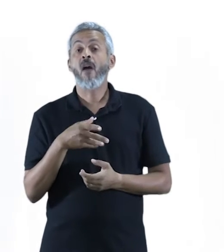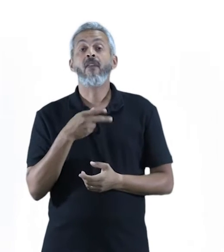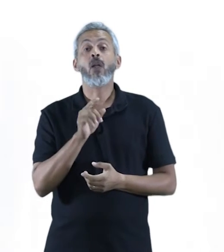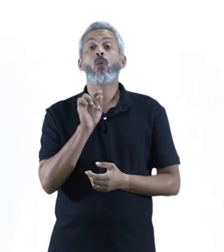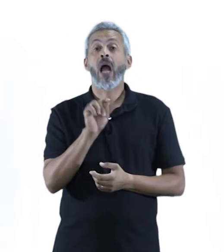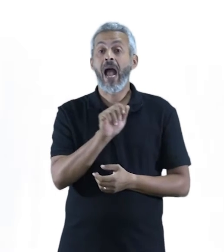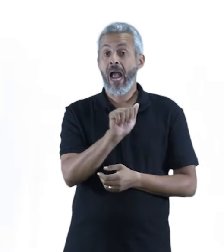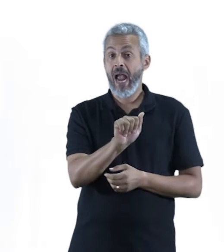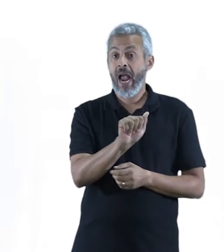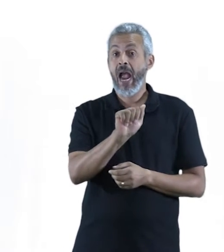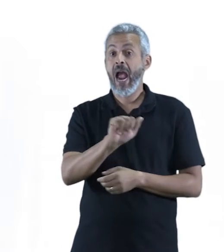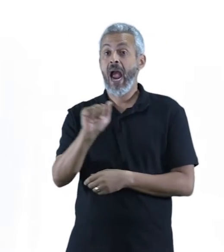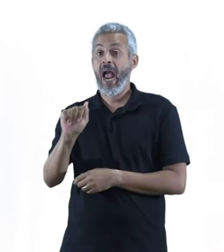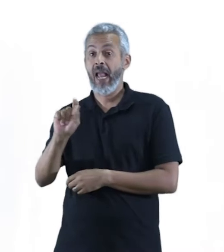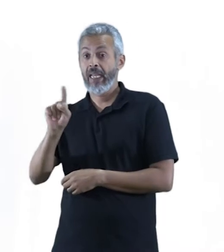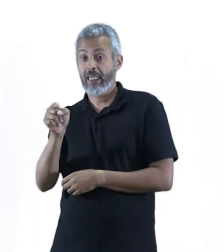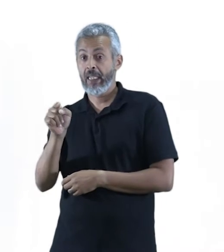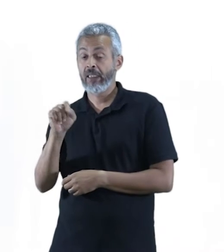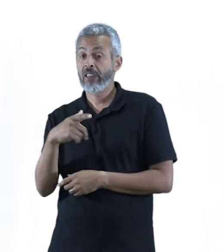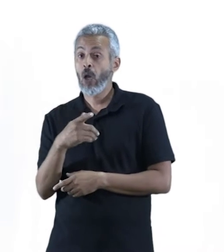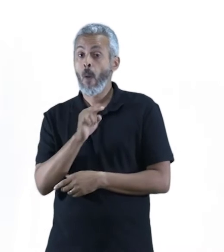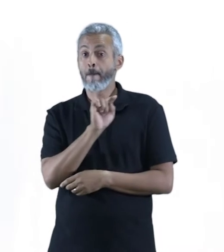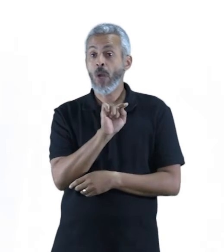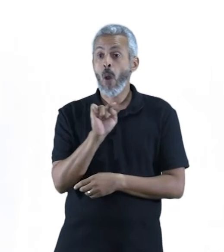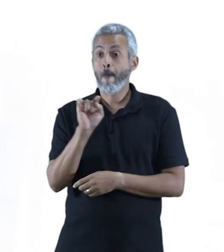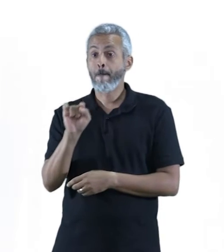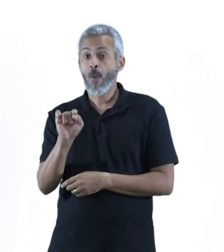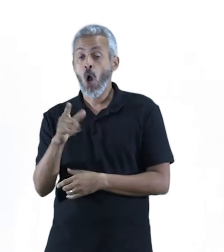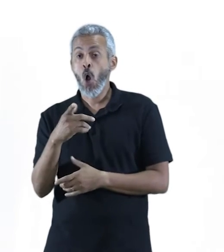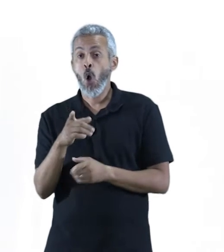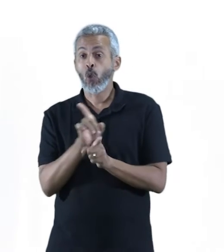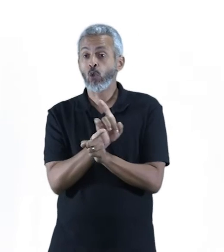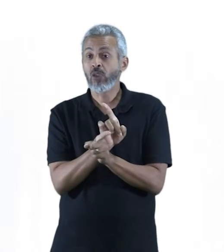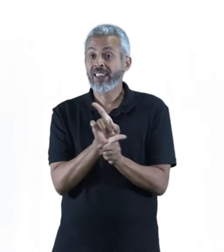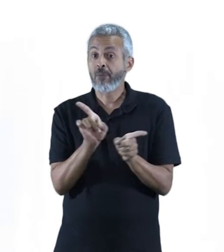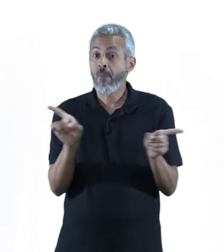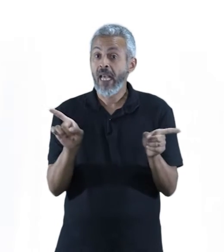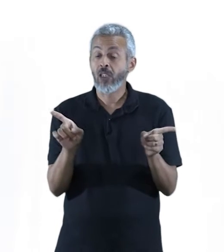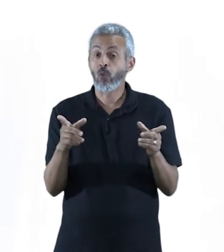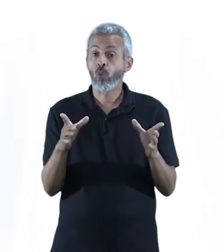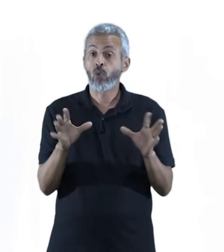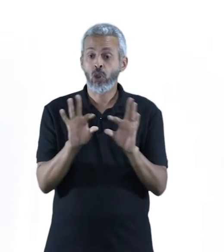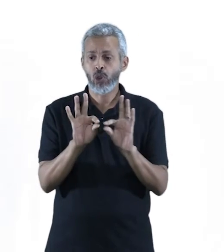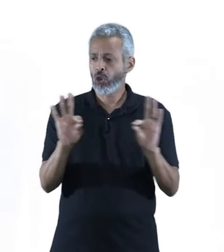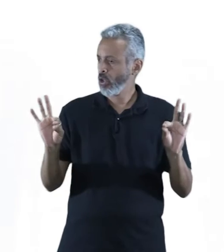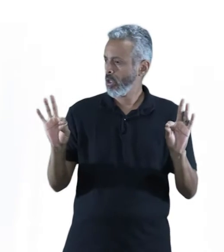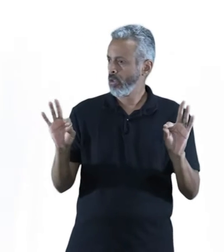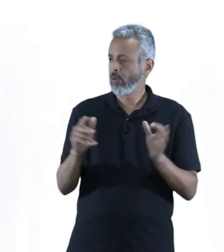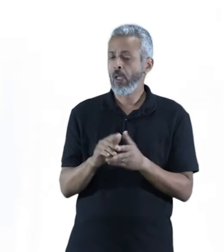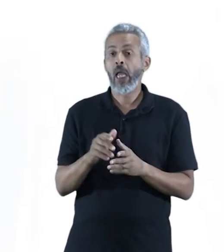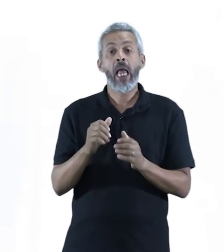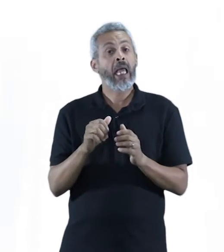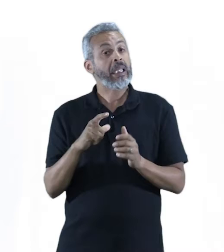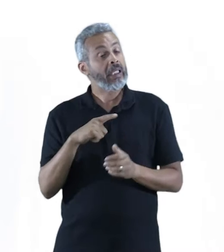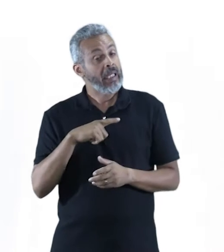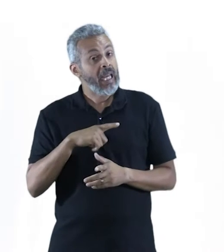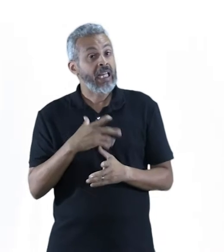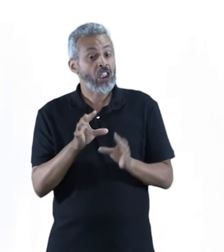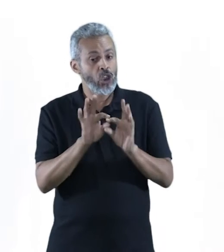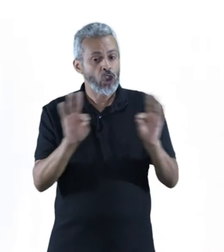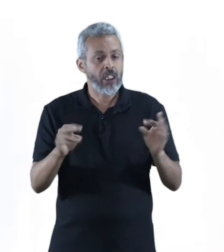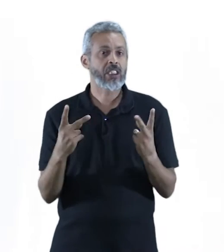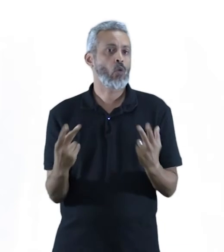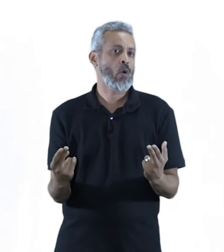Dizemos que A e A' são pontos simétricos e equidistantes, ou seja, possuem a mesma